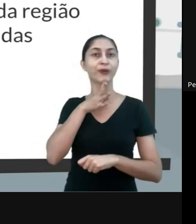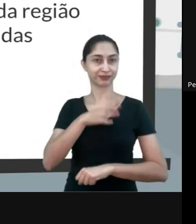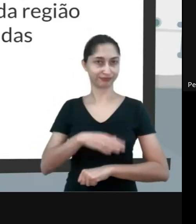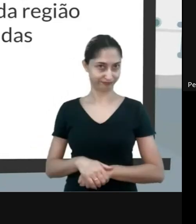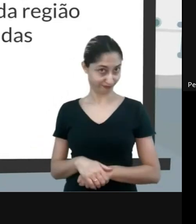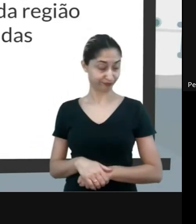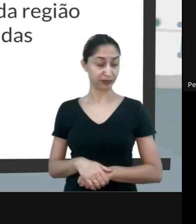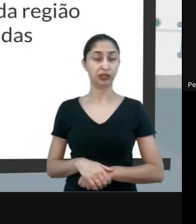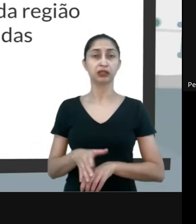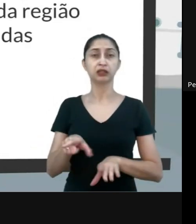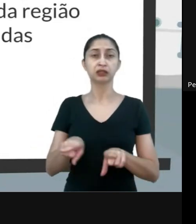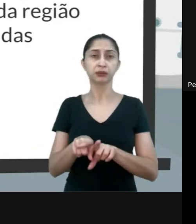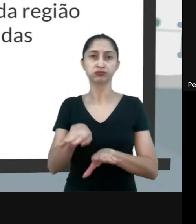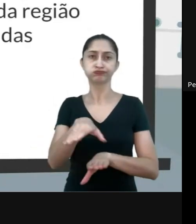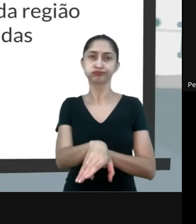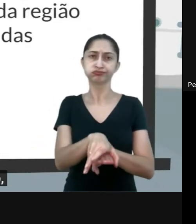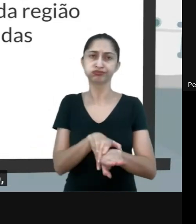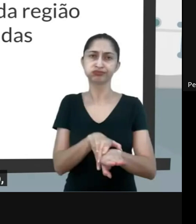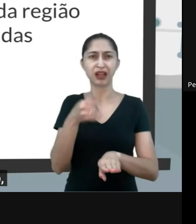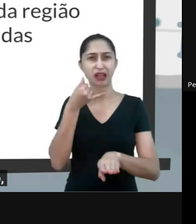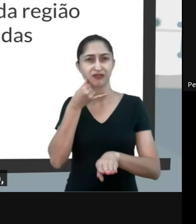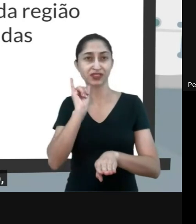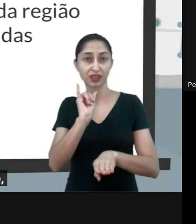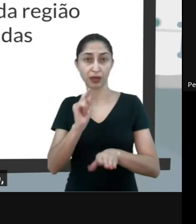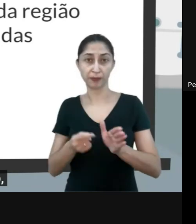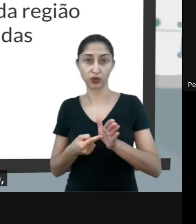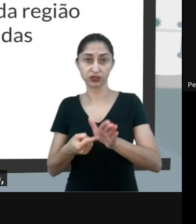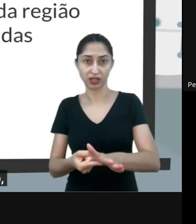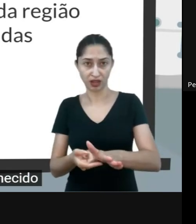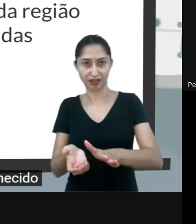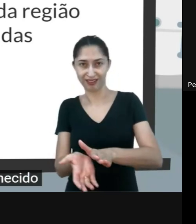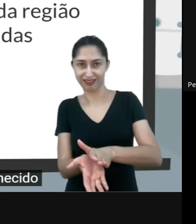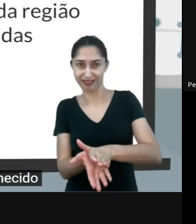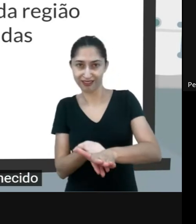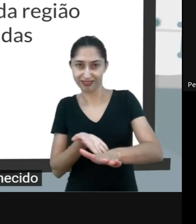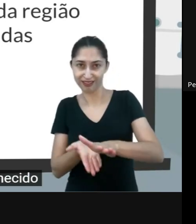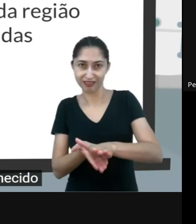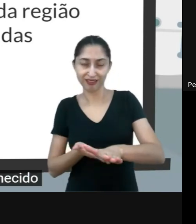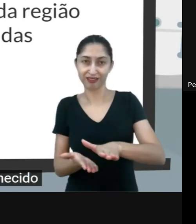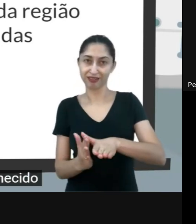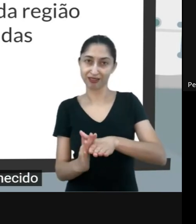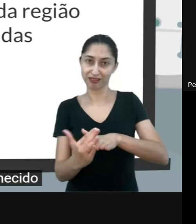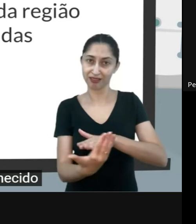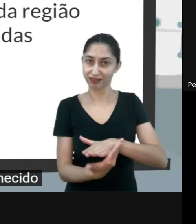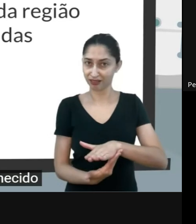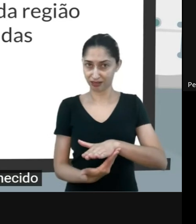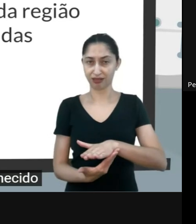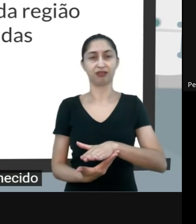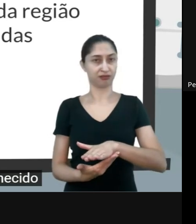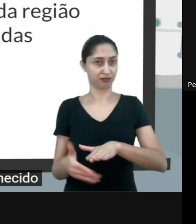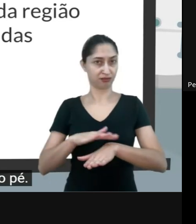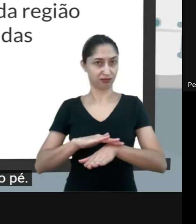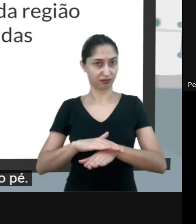Calçados fechados. Aquele que não proporciona a exposição da região do calcâneo, que é o calcanhar, do dorso, mais